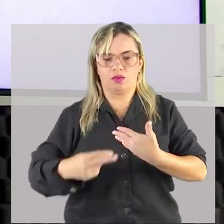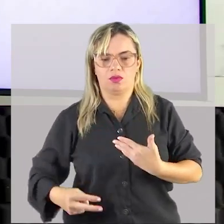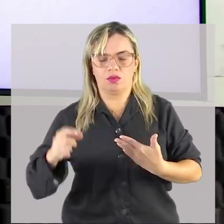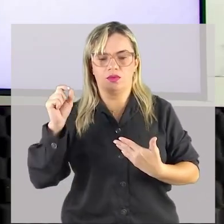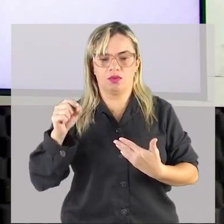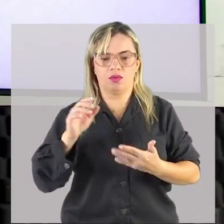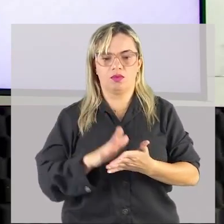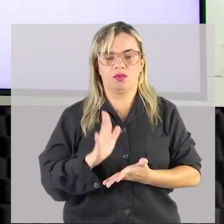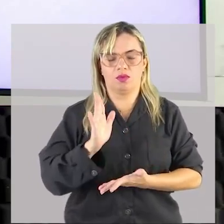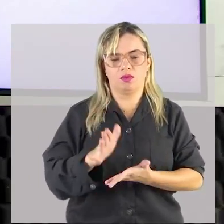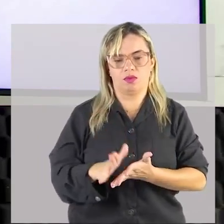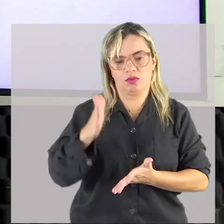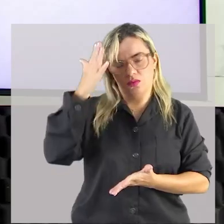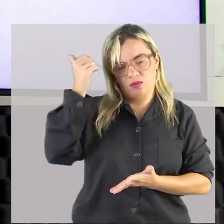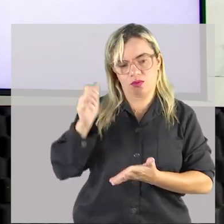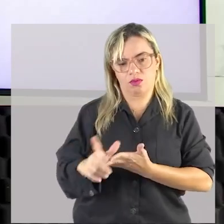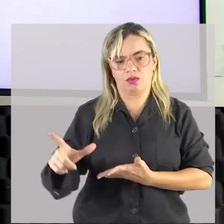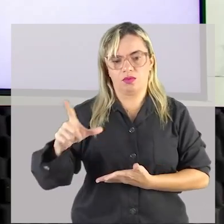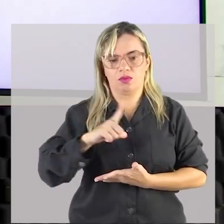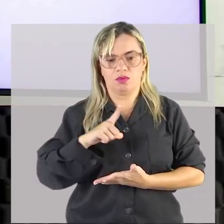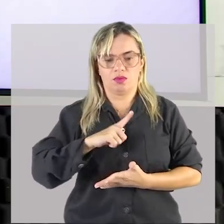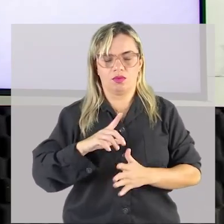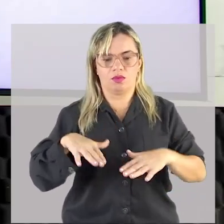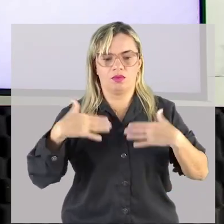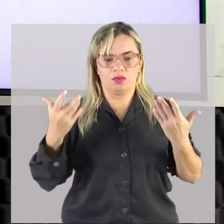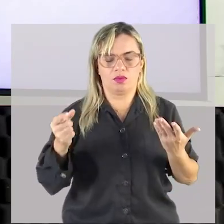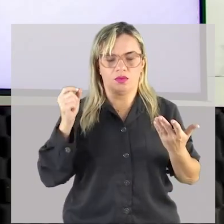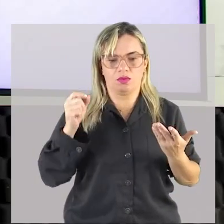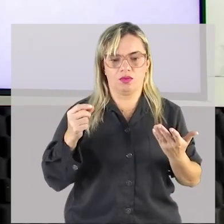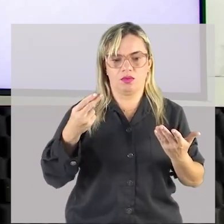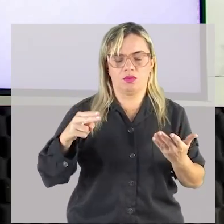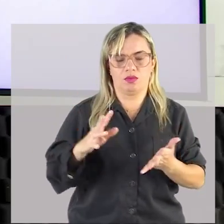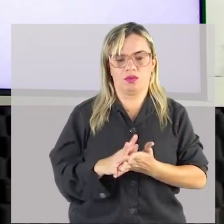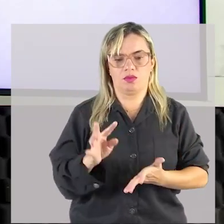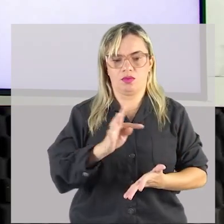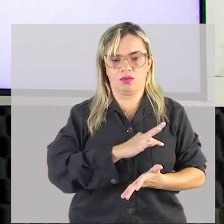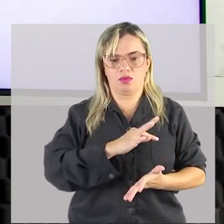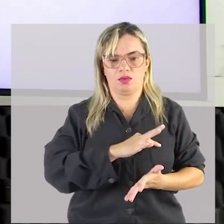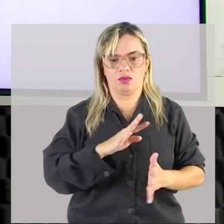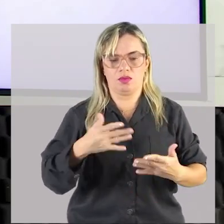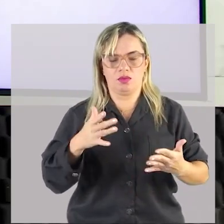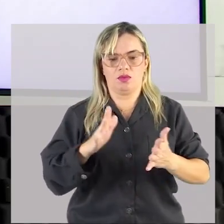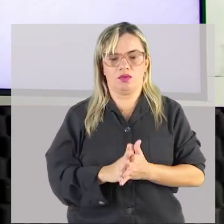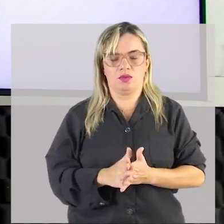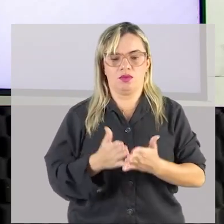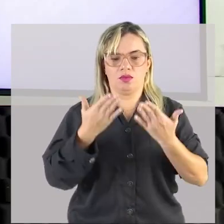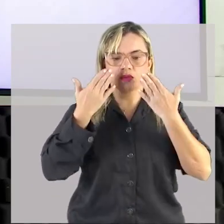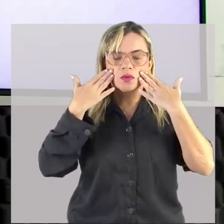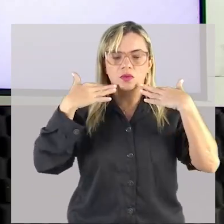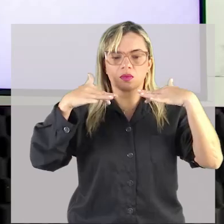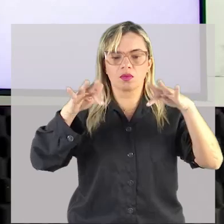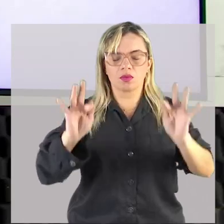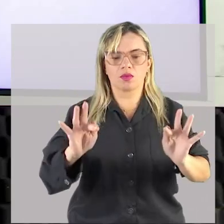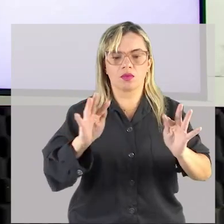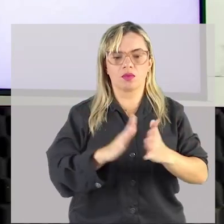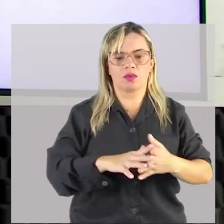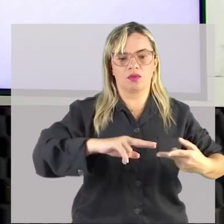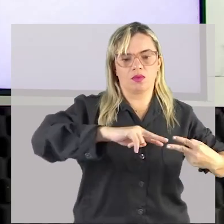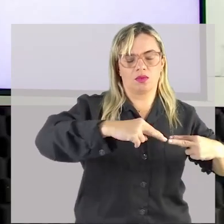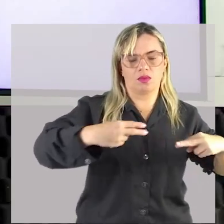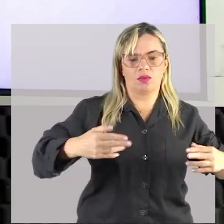gente já sabe, já tem um nome técnico para isso, que é o fenótipo. Eu tenho a